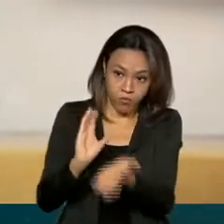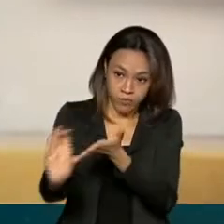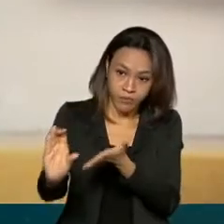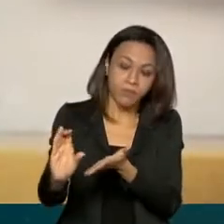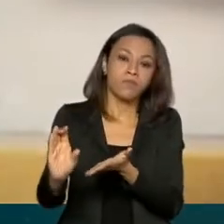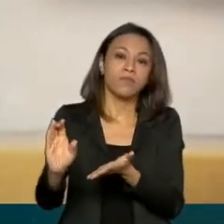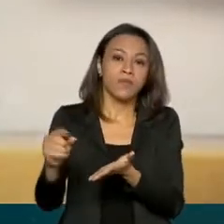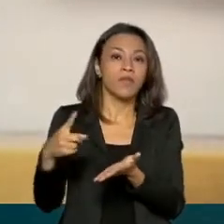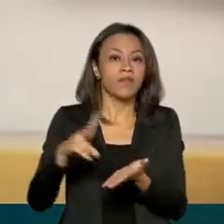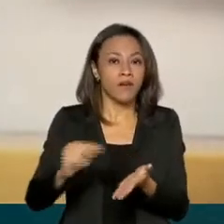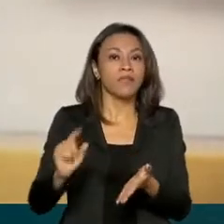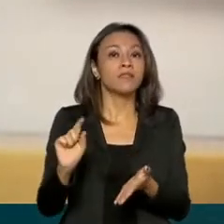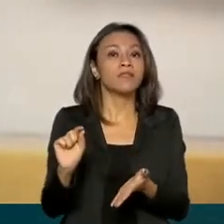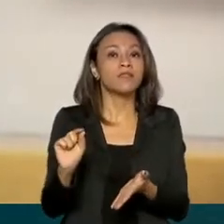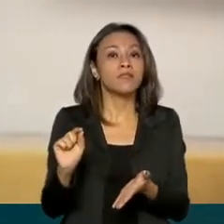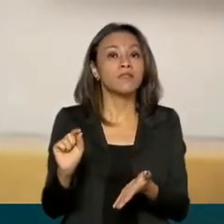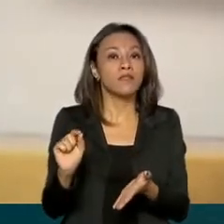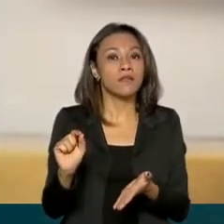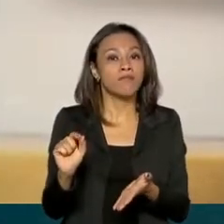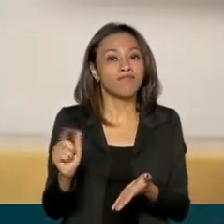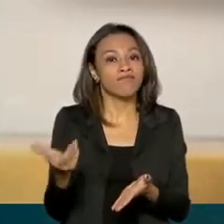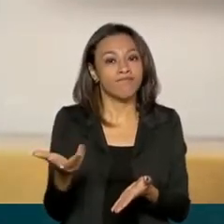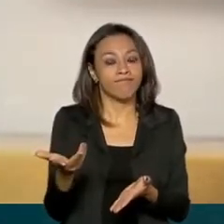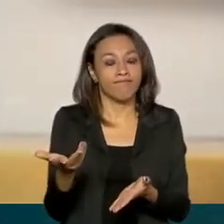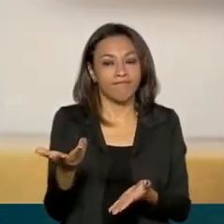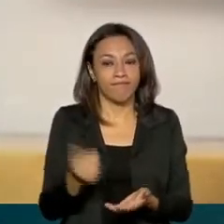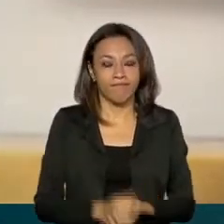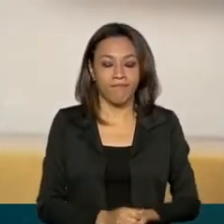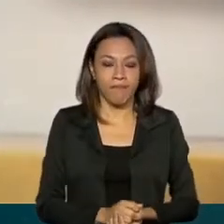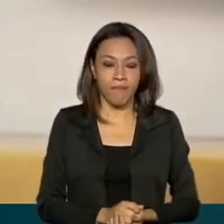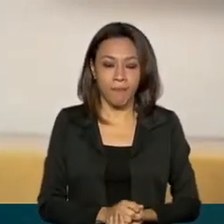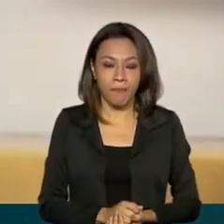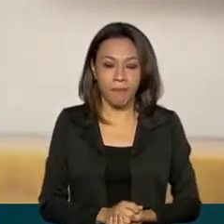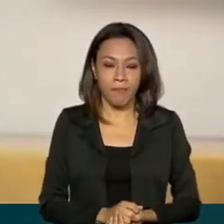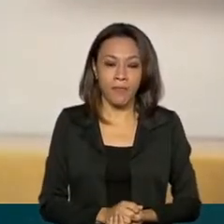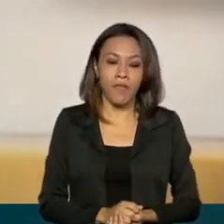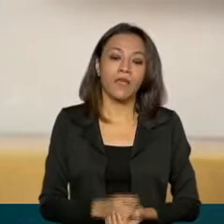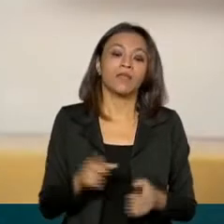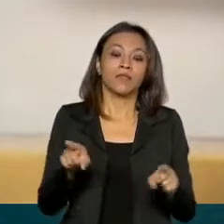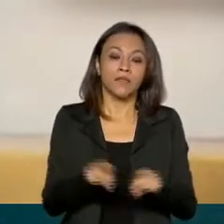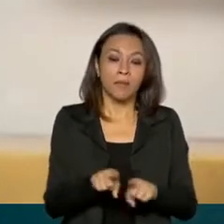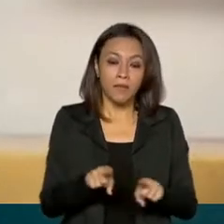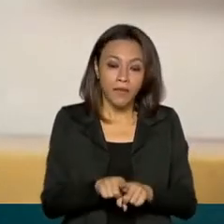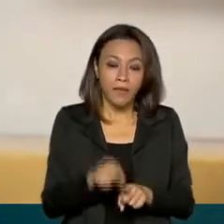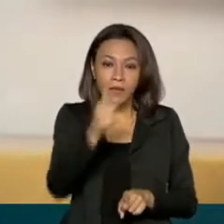do valor do preço mínimo. Aí, além disso,